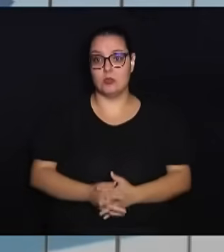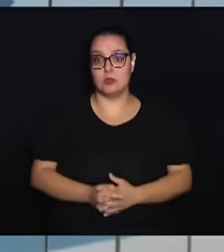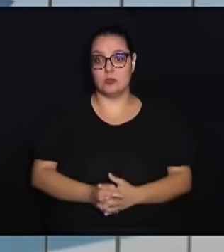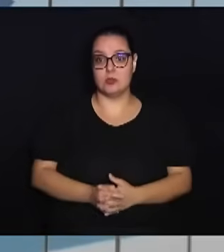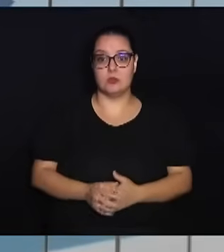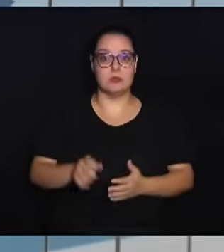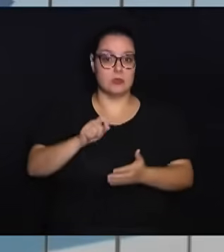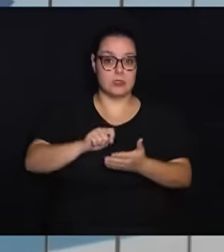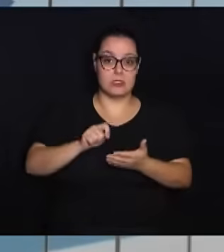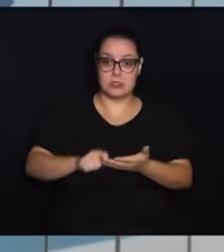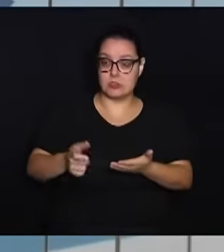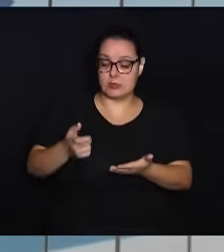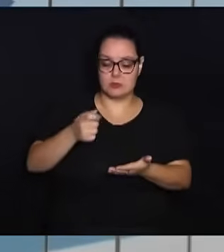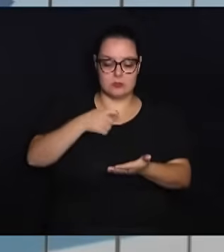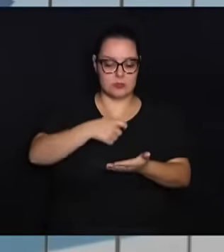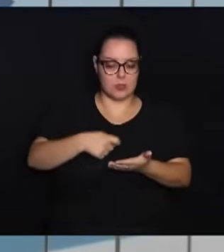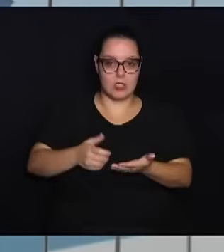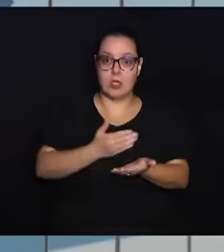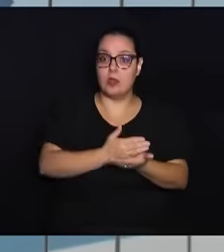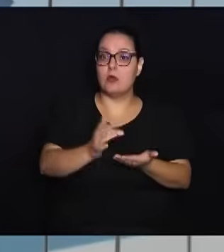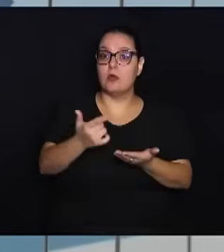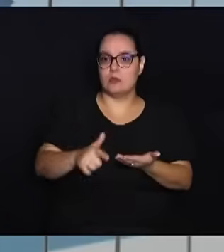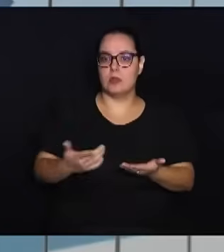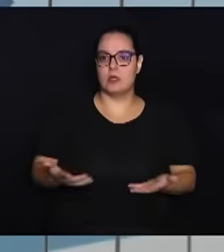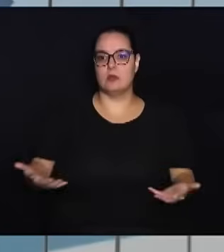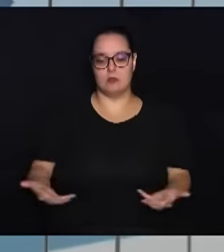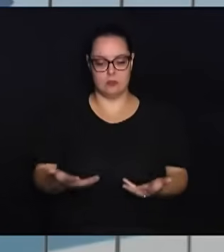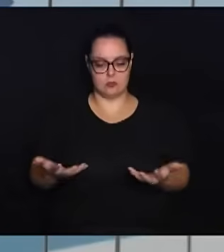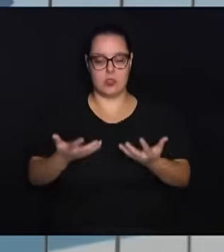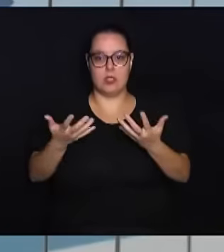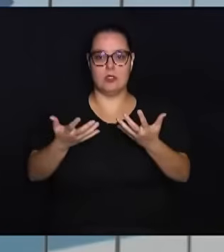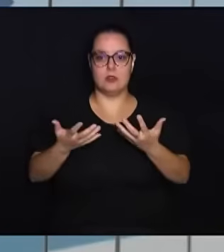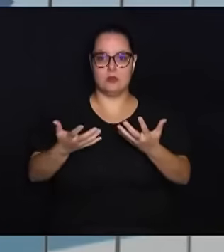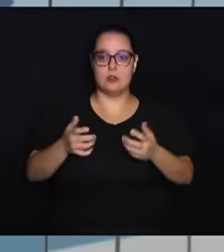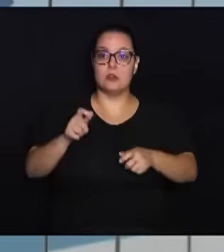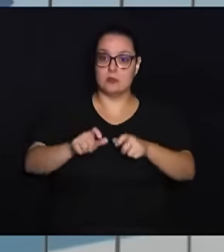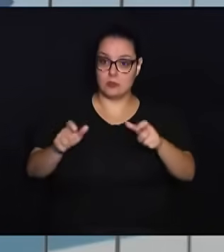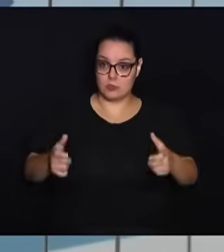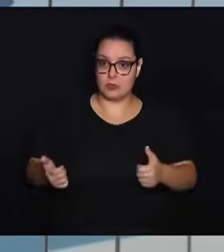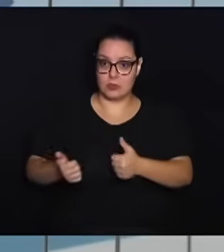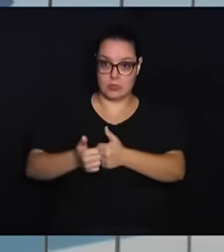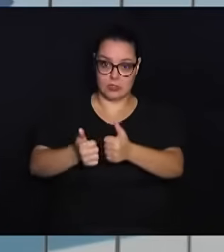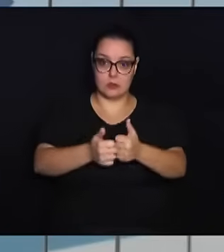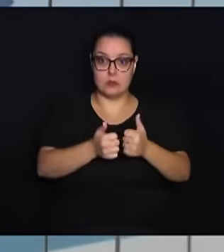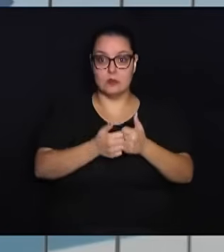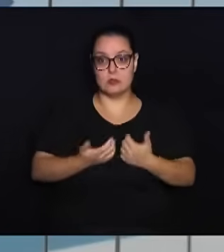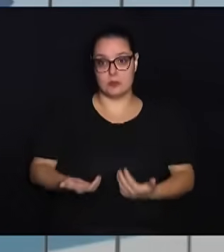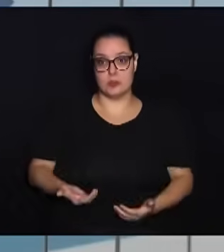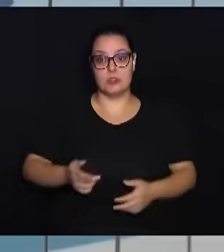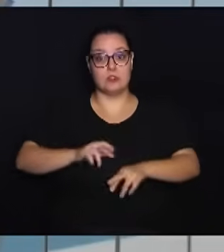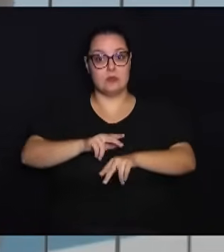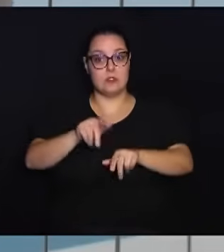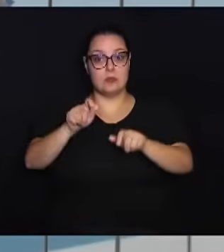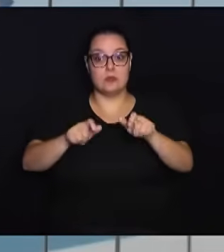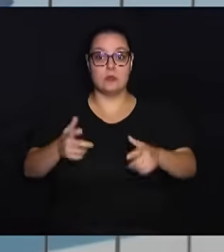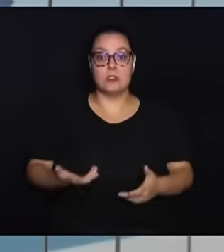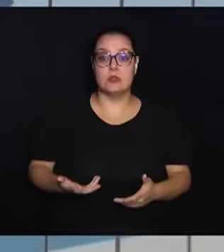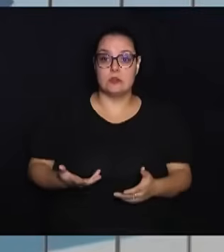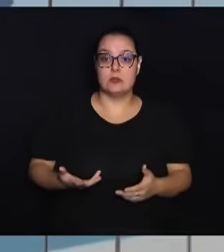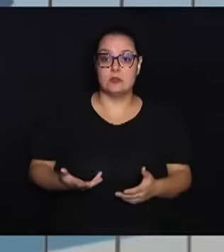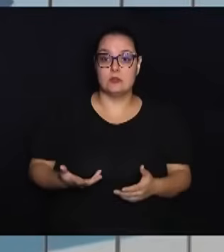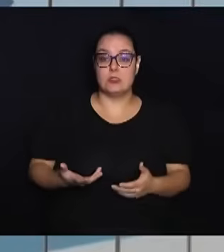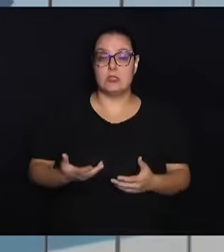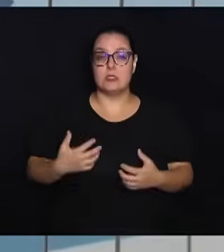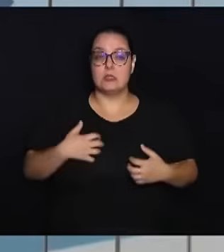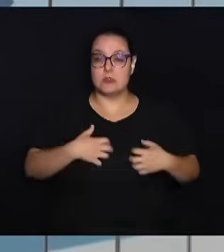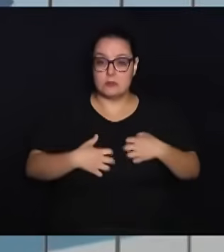escrever esse livro, de recomeçar, era dar uma motivada nas pessoas ao entorno. Eu vi que tinha muitas pessoas que estavam presas